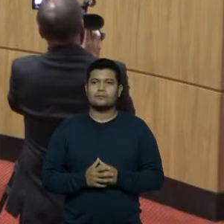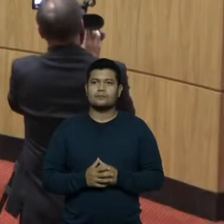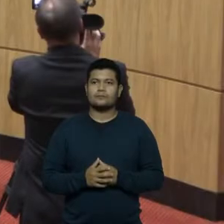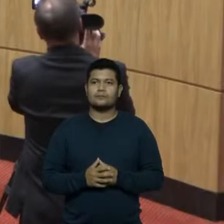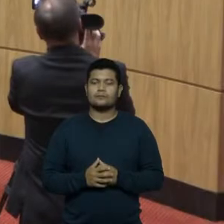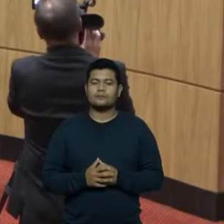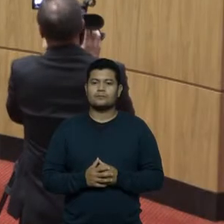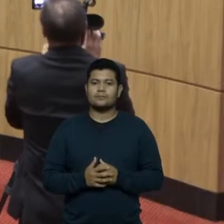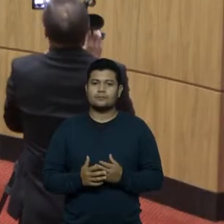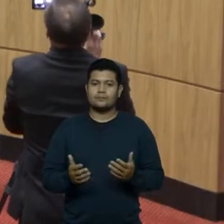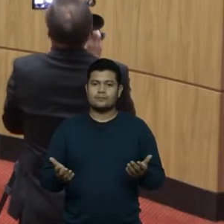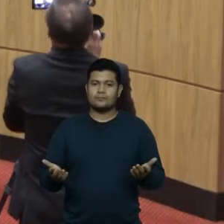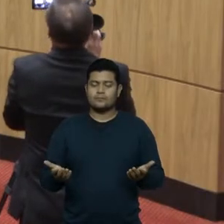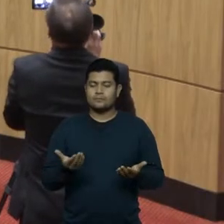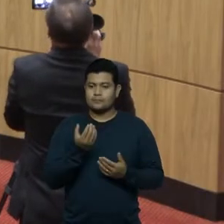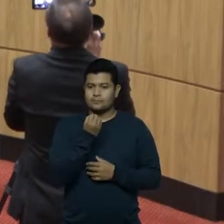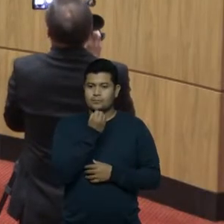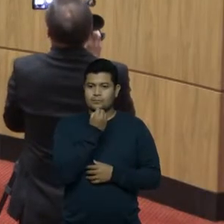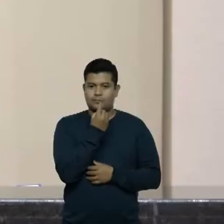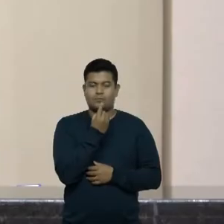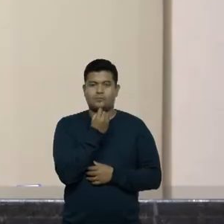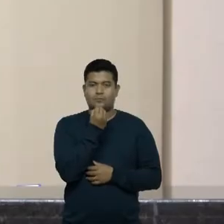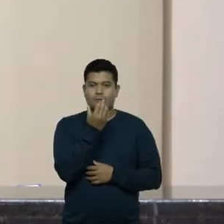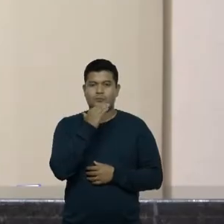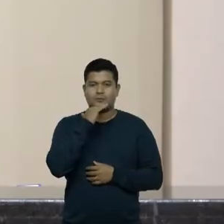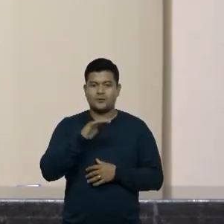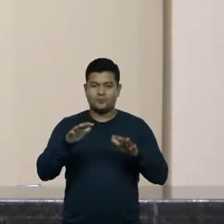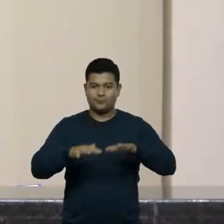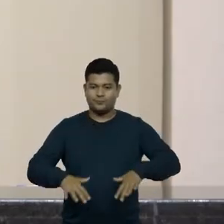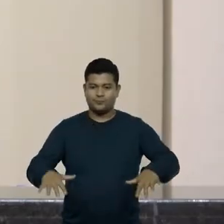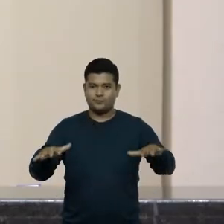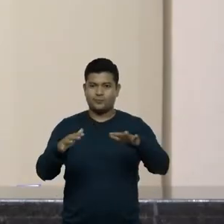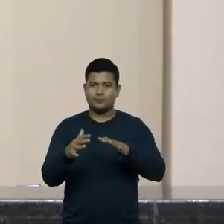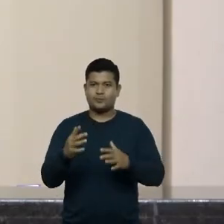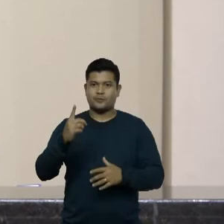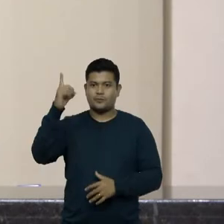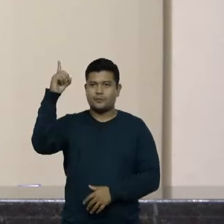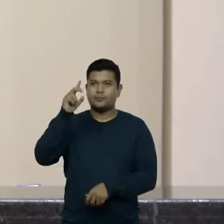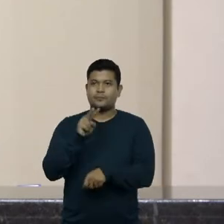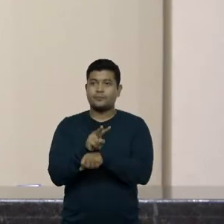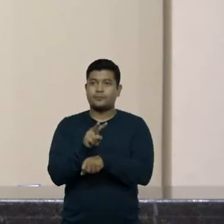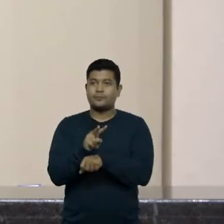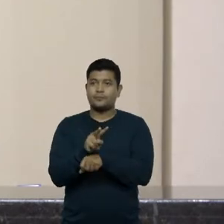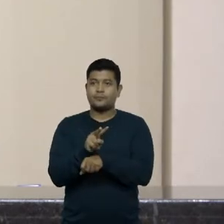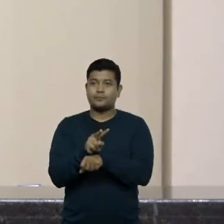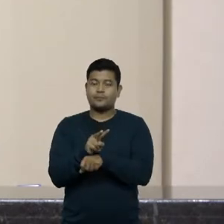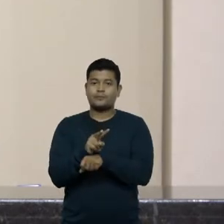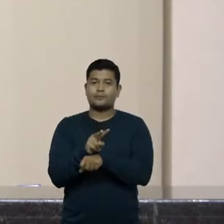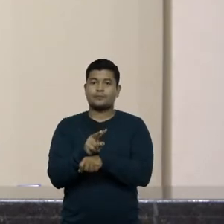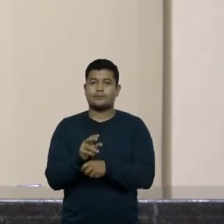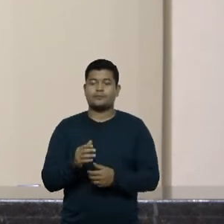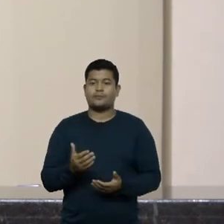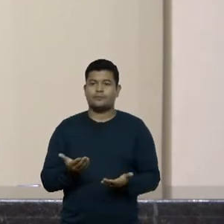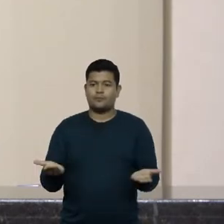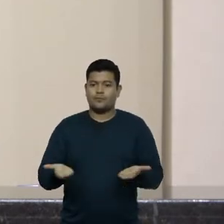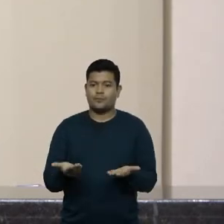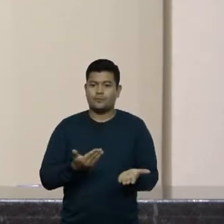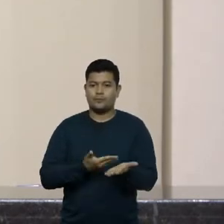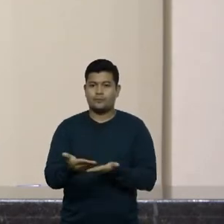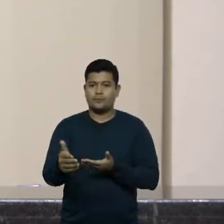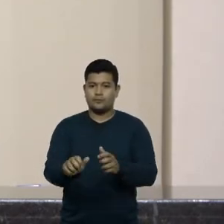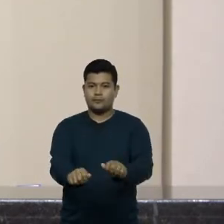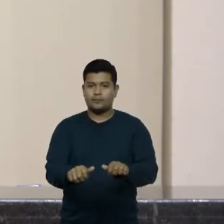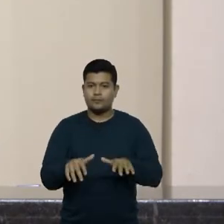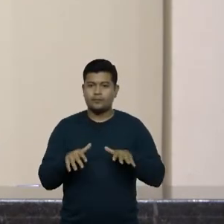Tô dando uma ótima tarde a todos sobre a proteção de Deus declaro aberta a